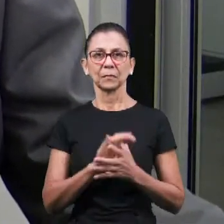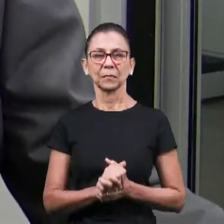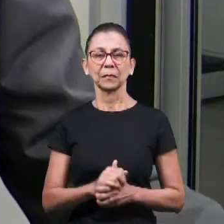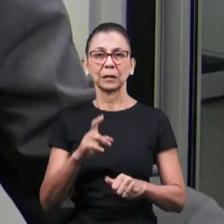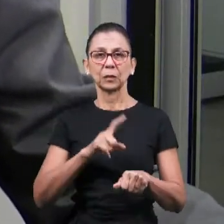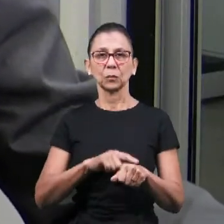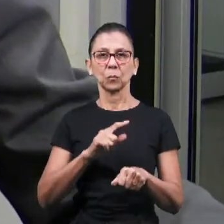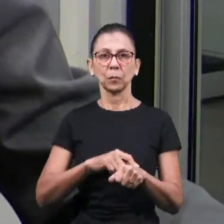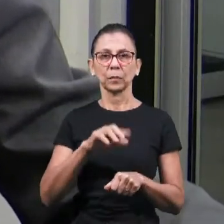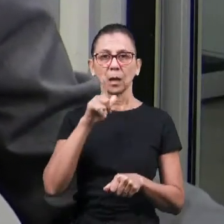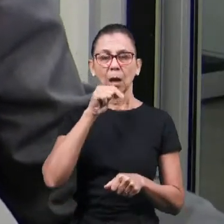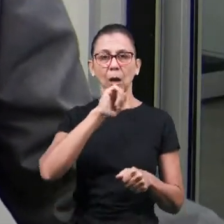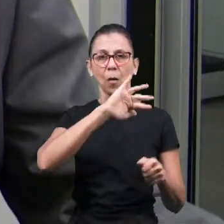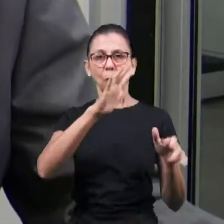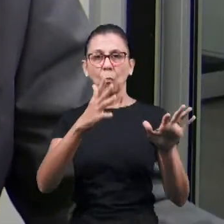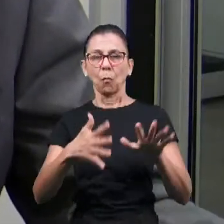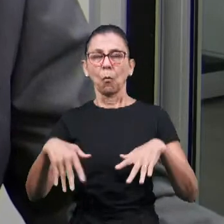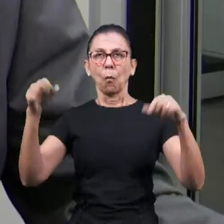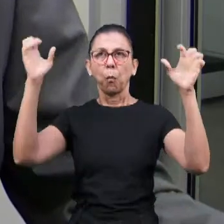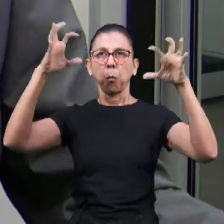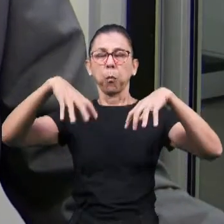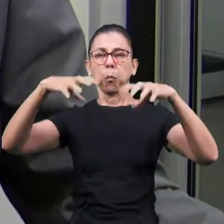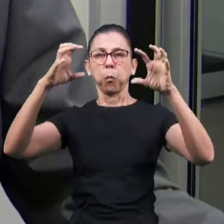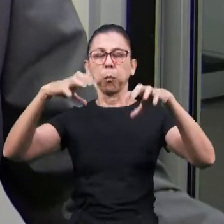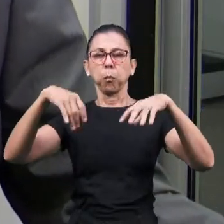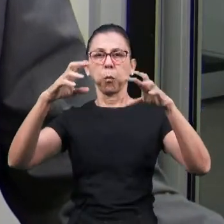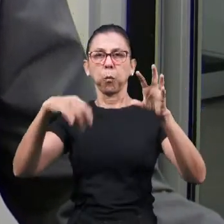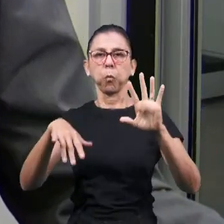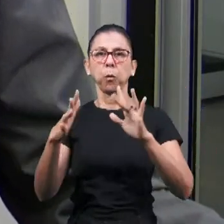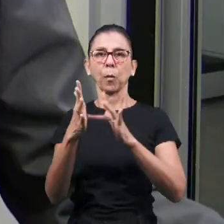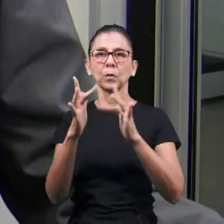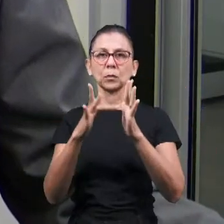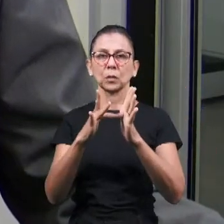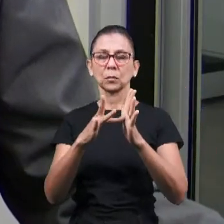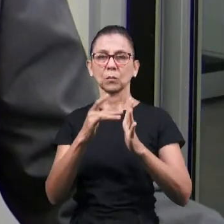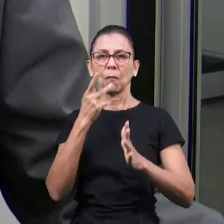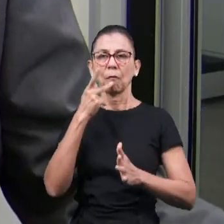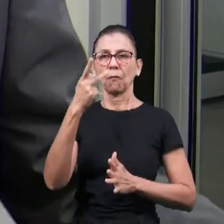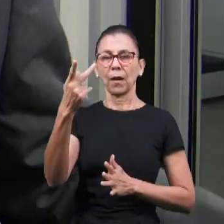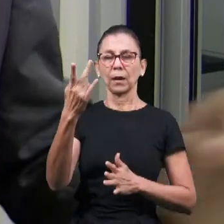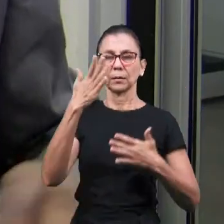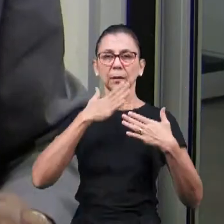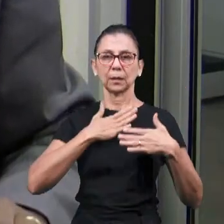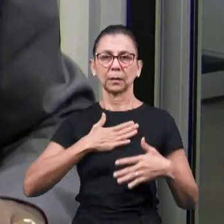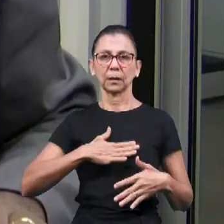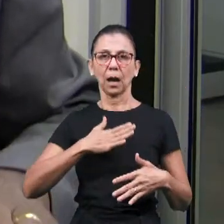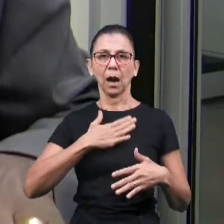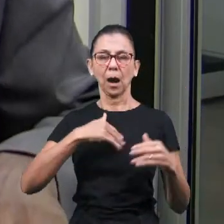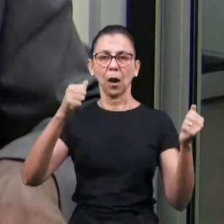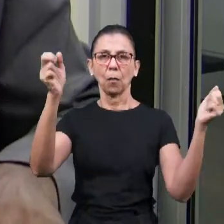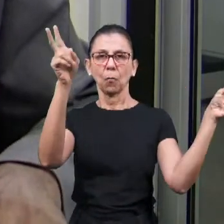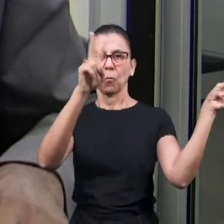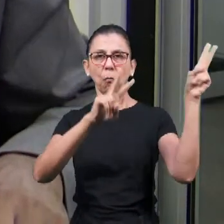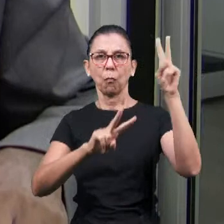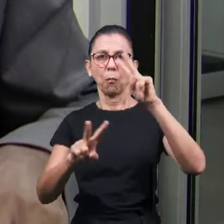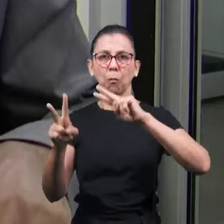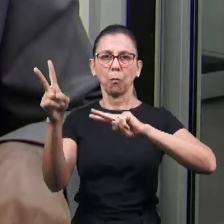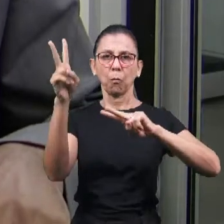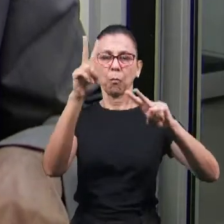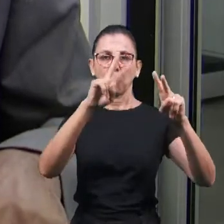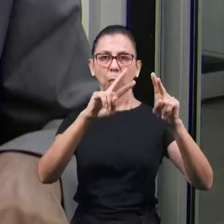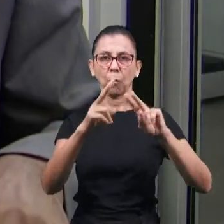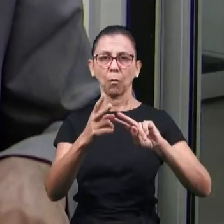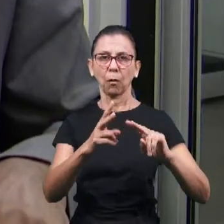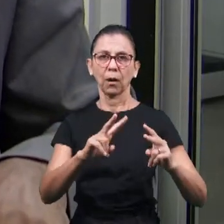Ah, tá. Mateus 14, capítulo 8, verso 27. Mateus 8, 27. Deixa eu ver se é esse mesmo aqui.